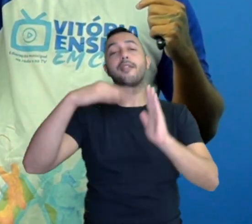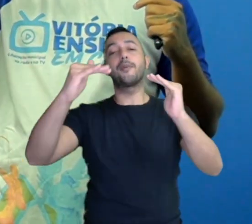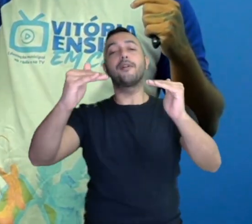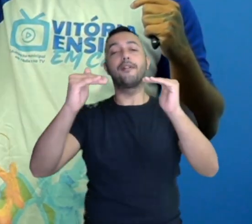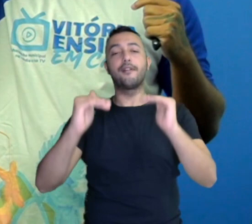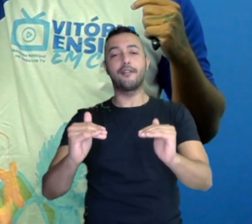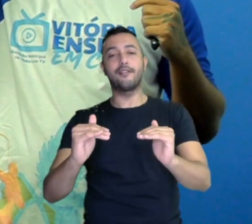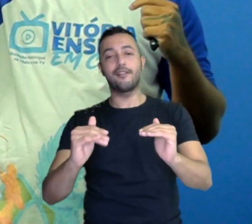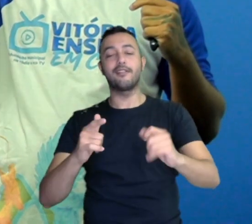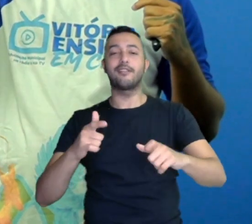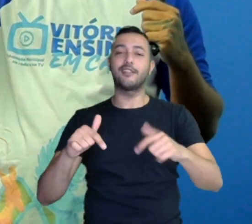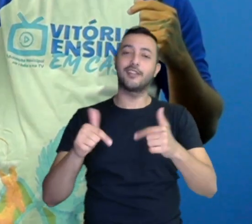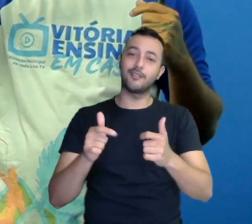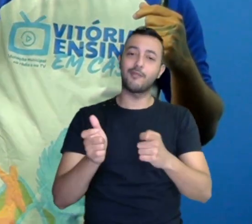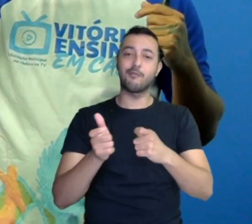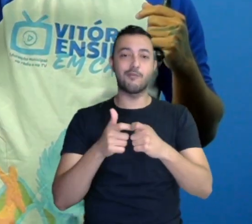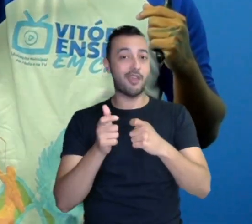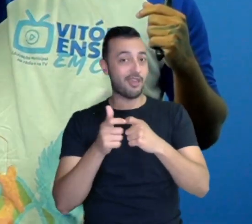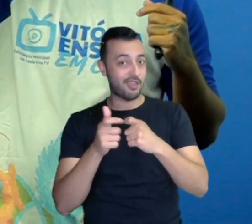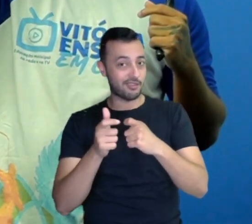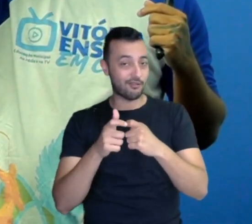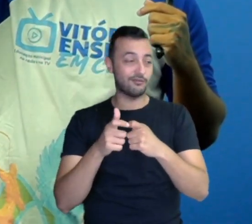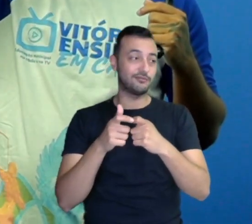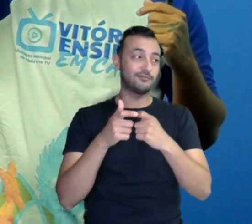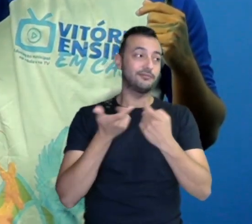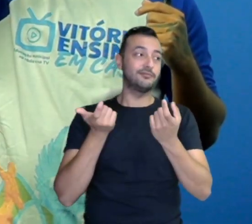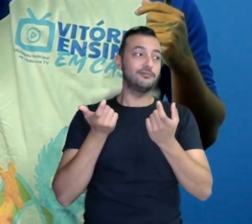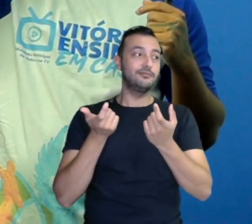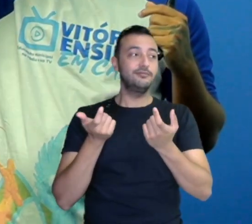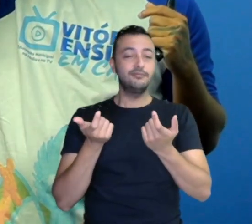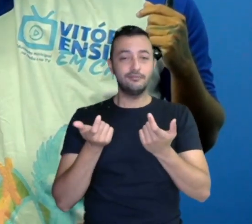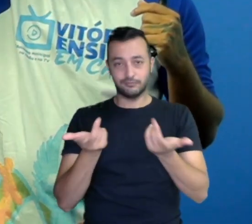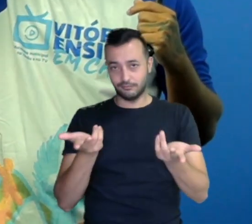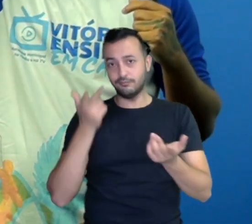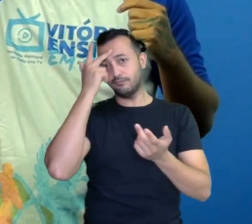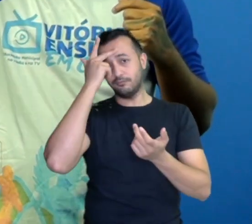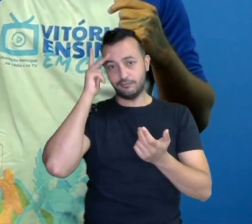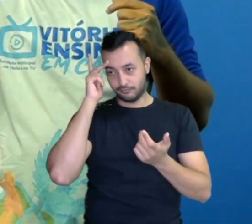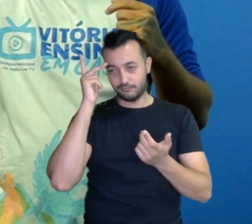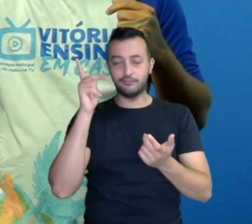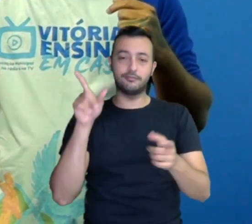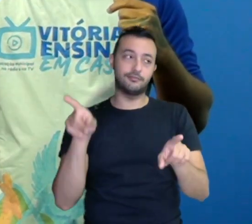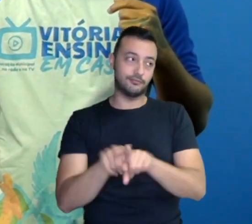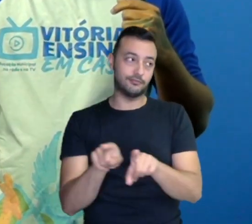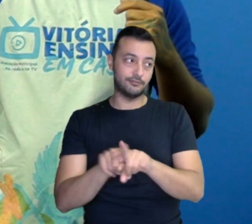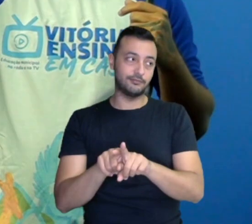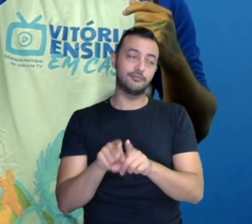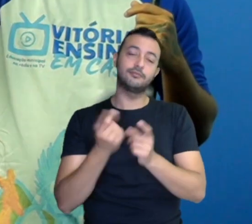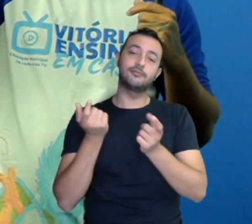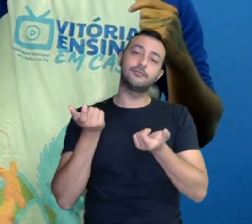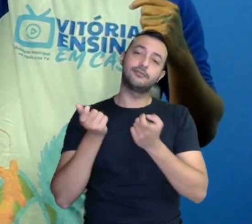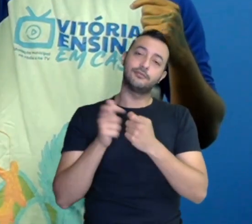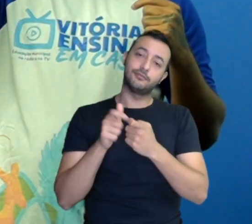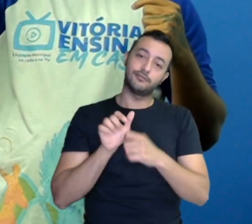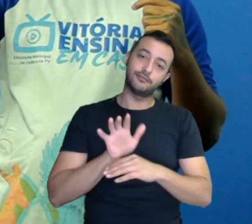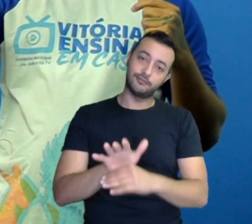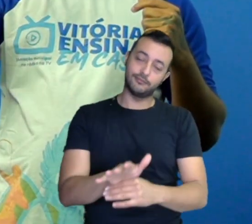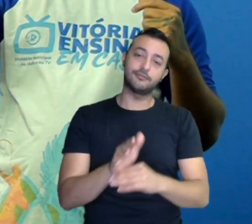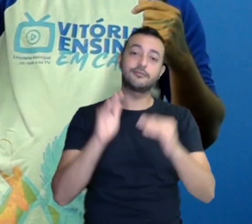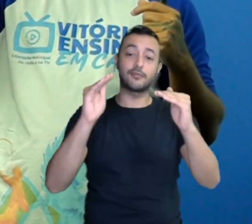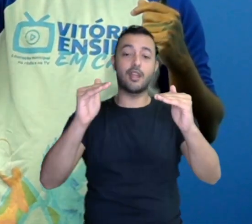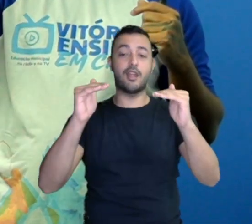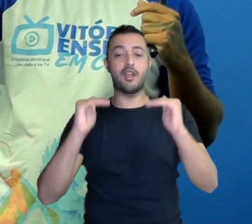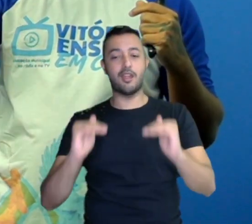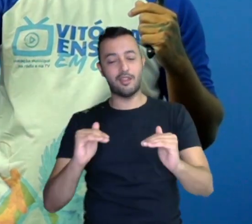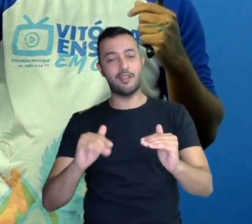alguns trabalhadores como médicos, né, médicos com pessoas que estavam voltadas para a medicina. Aí abaixo a gente